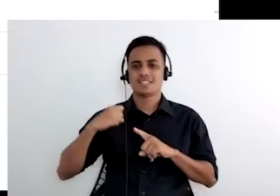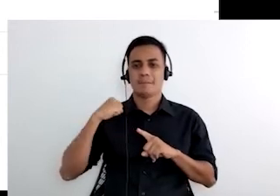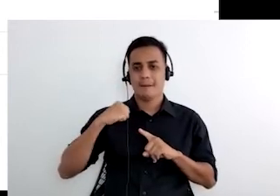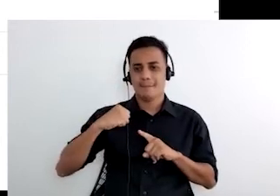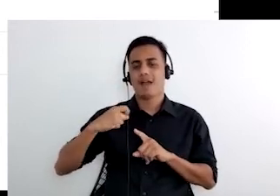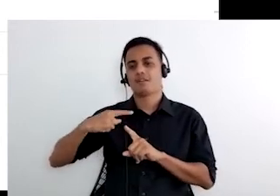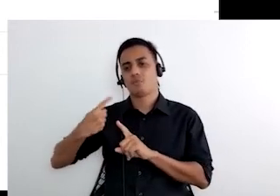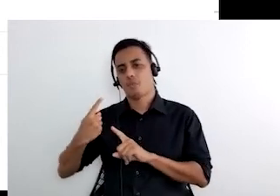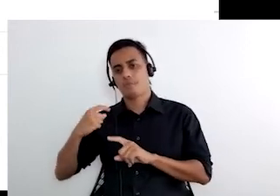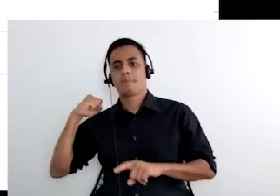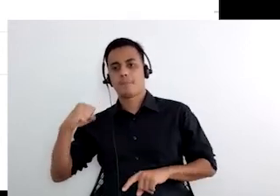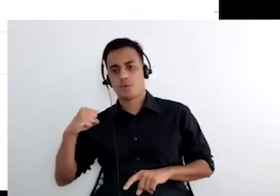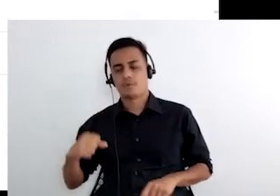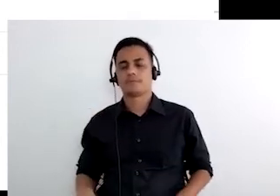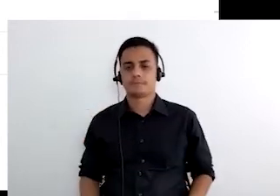Vamos